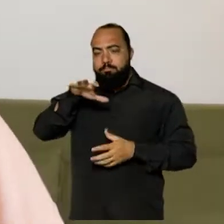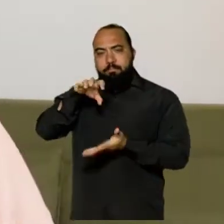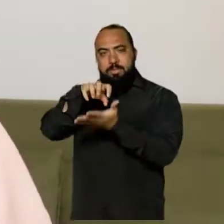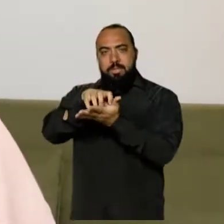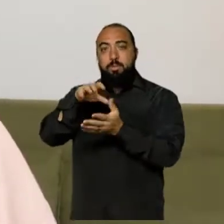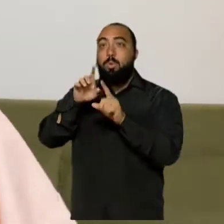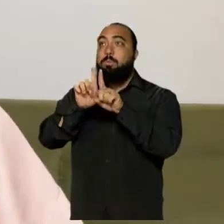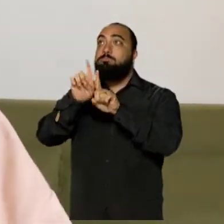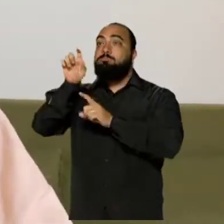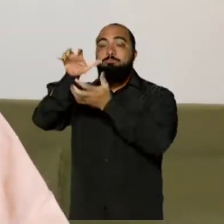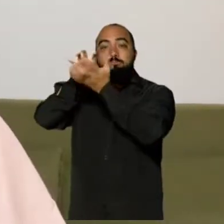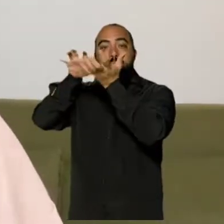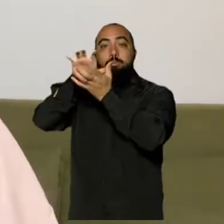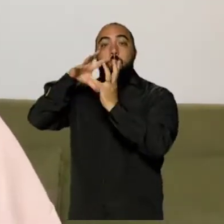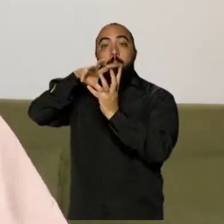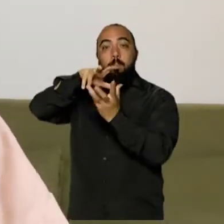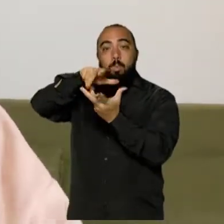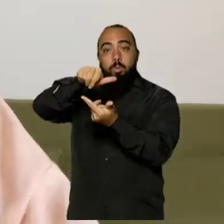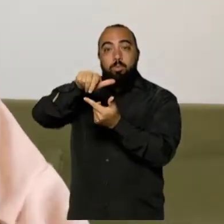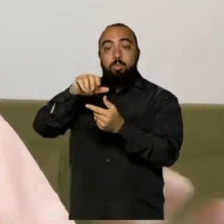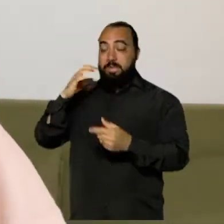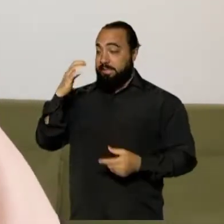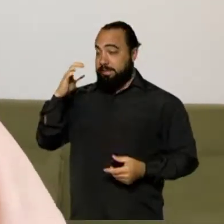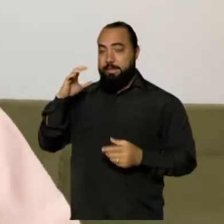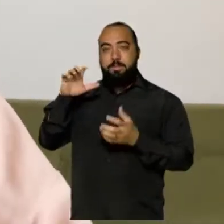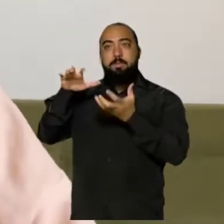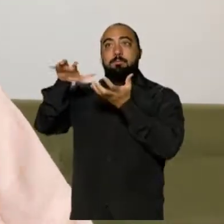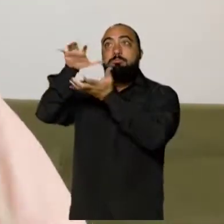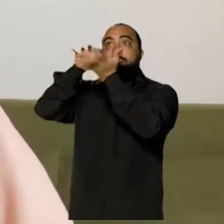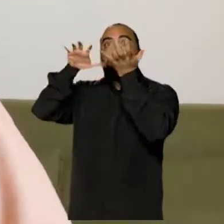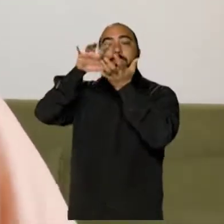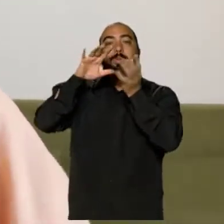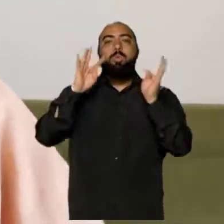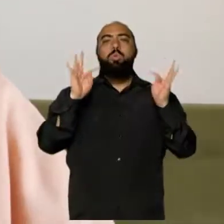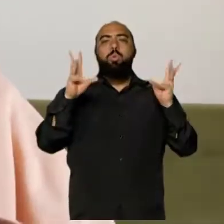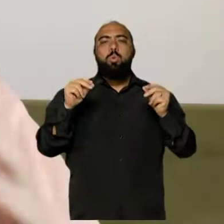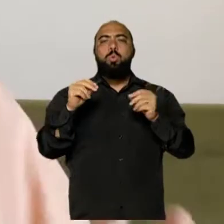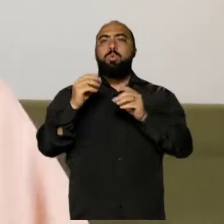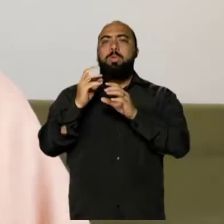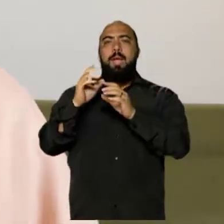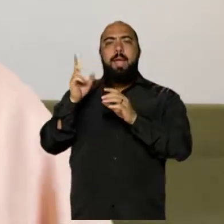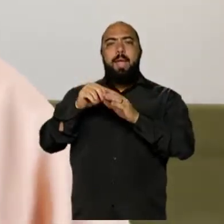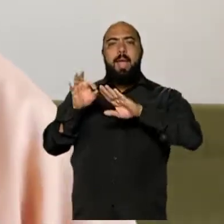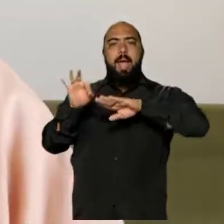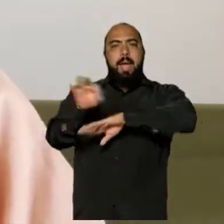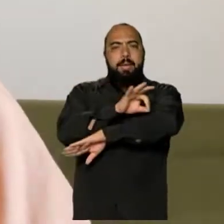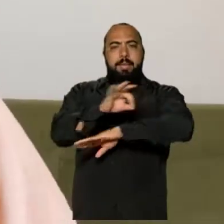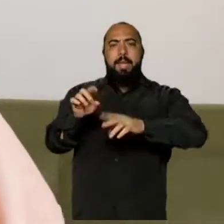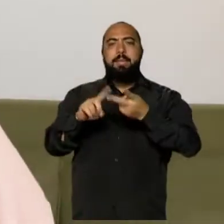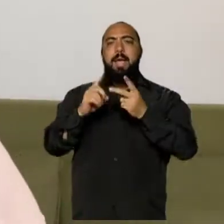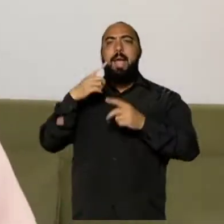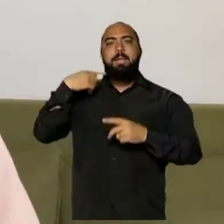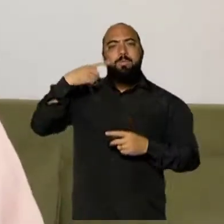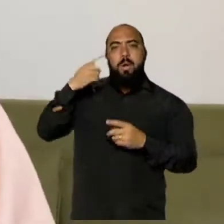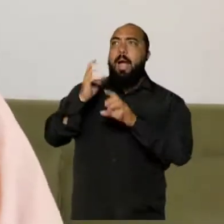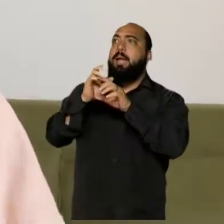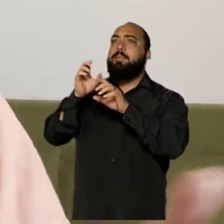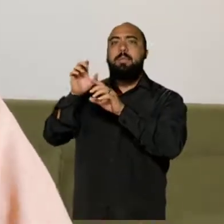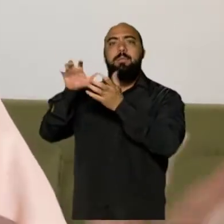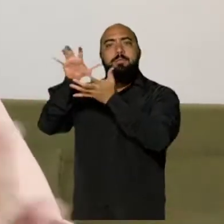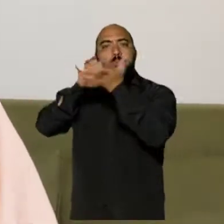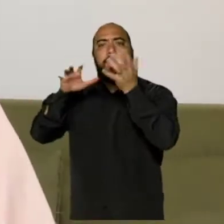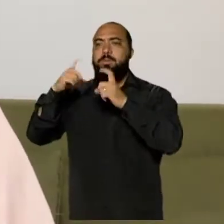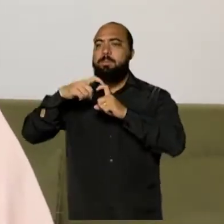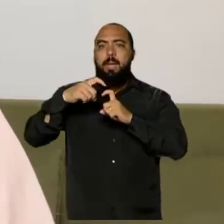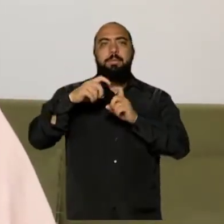do mundo todo, né, e não só da ciência espacial, mas todas as arquitetas, as advogadas espaciais, as médicas espaciais,